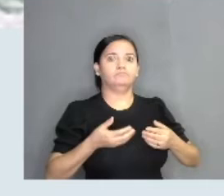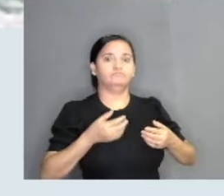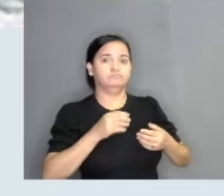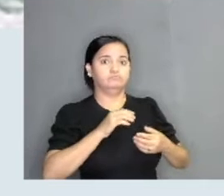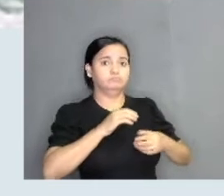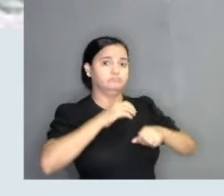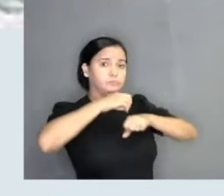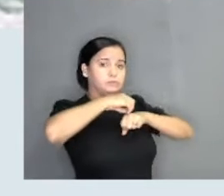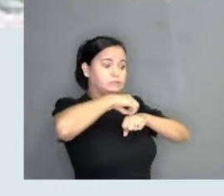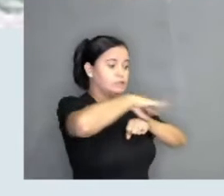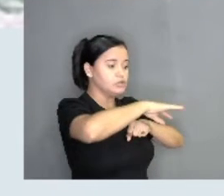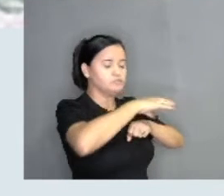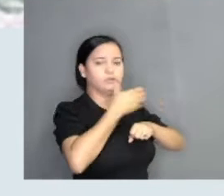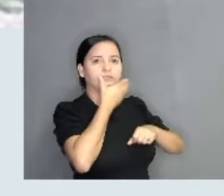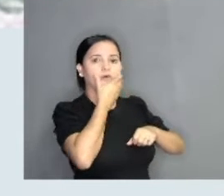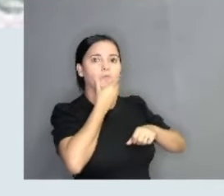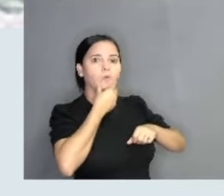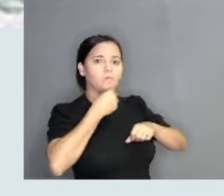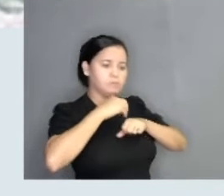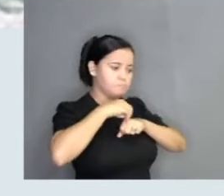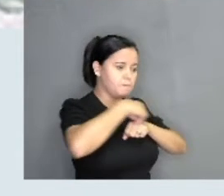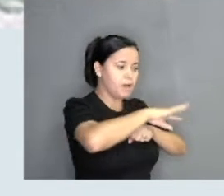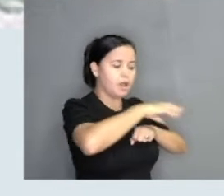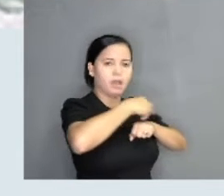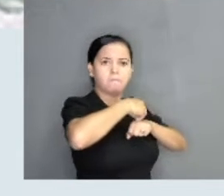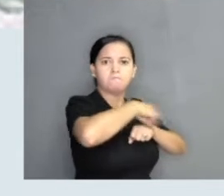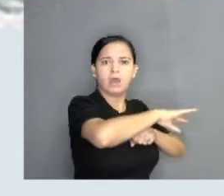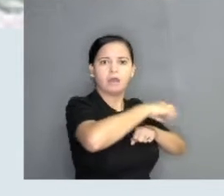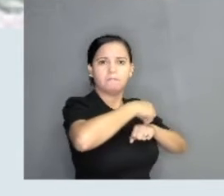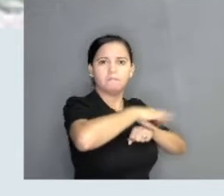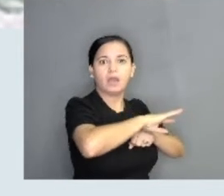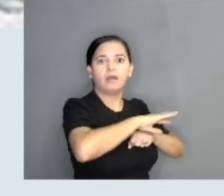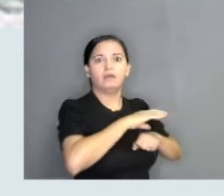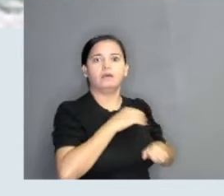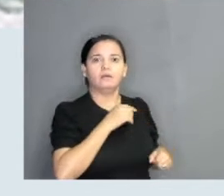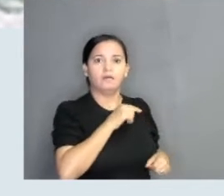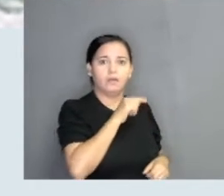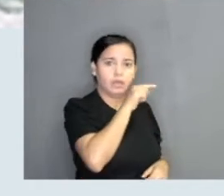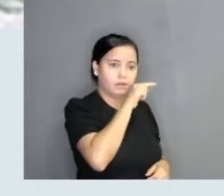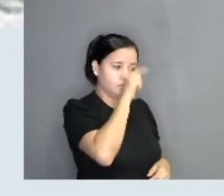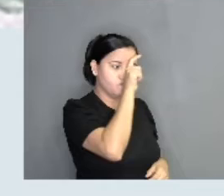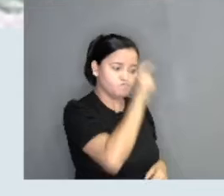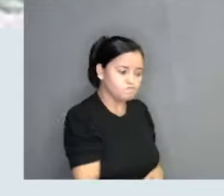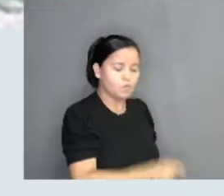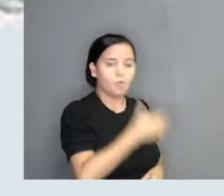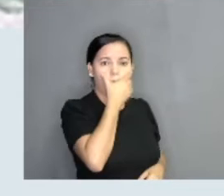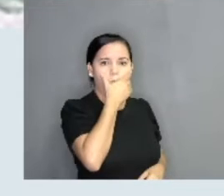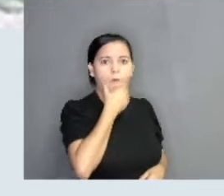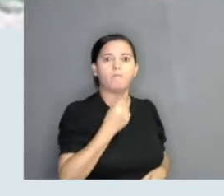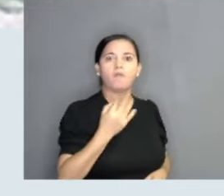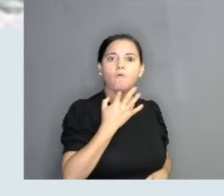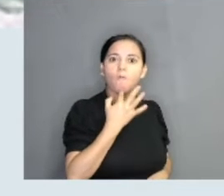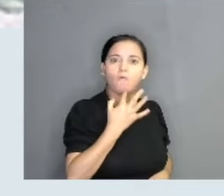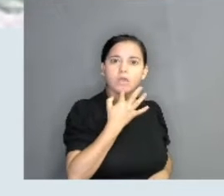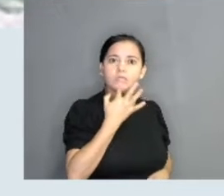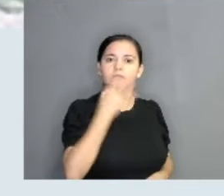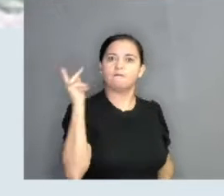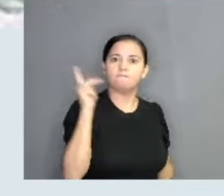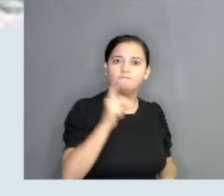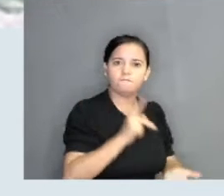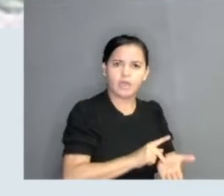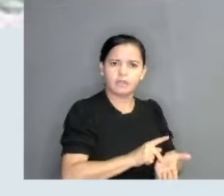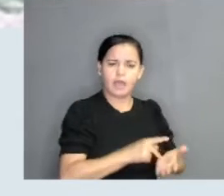moderno, o homem que deteria, o homem que conheceria de fato o que realmente